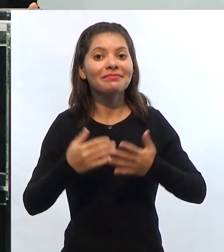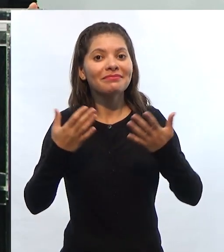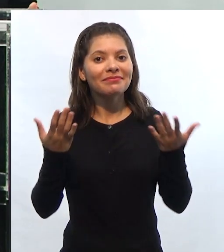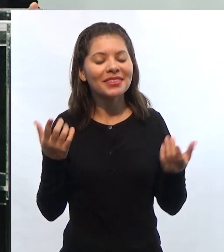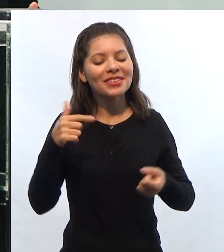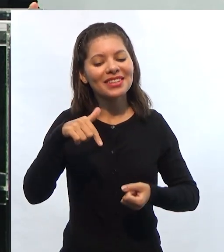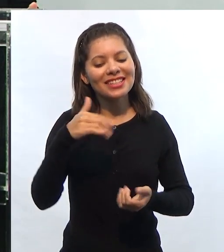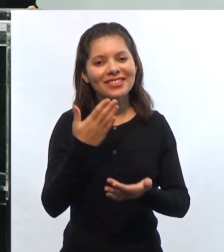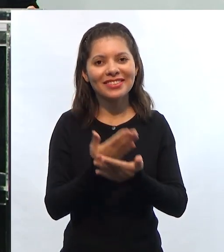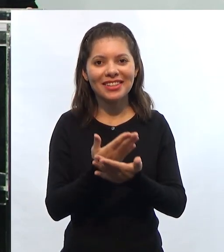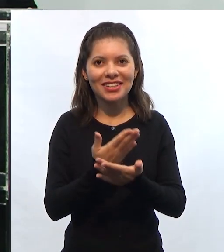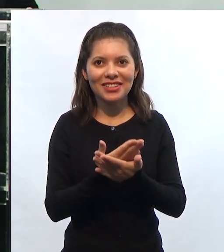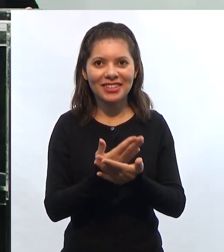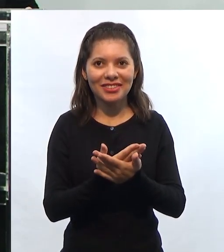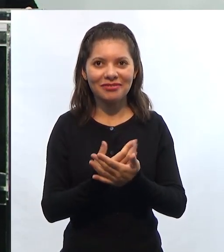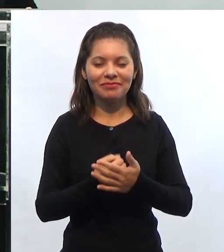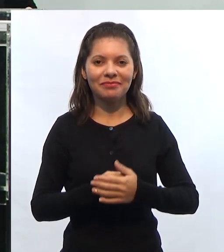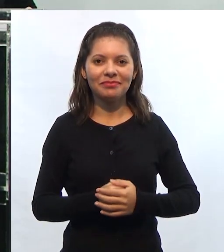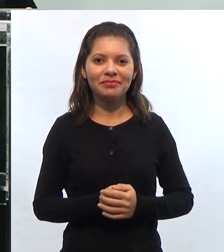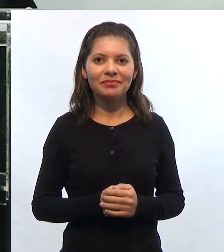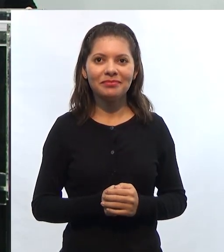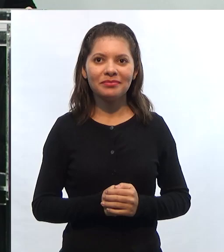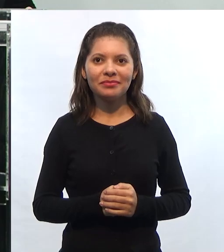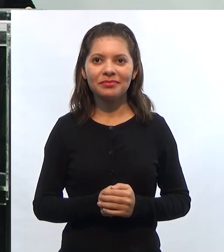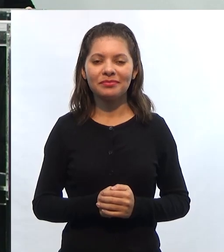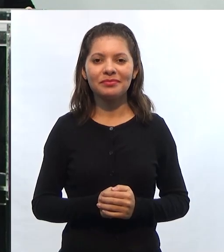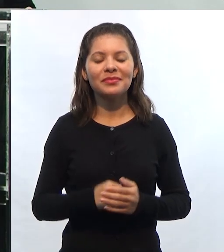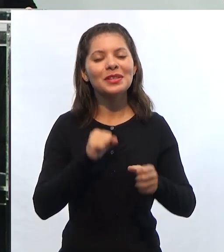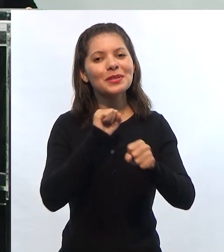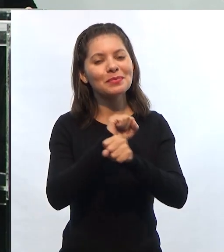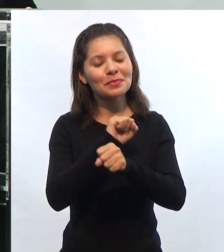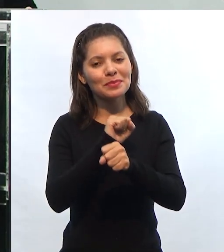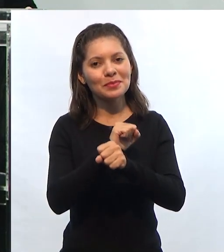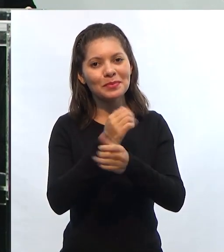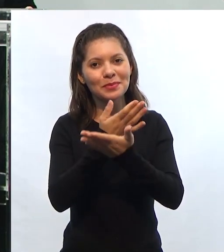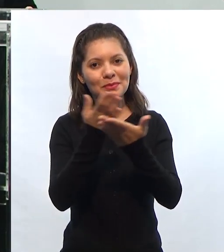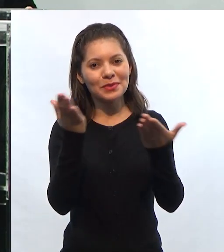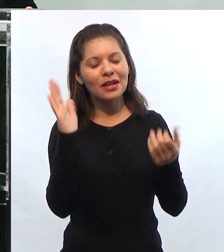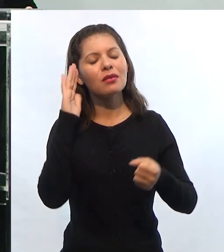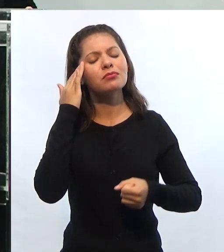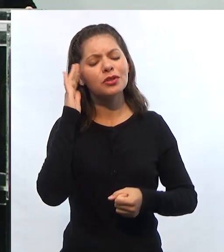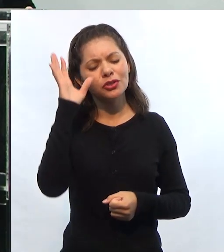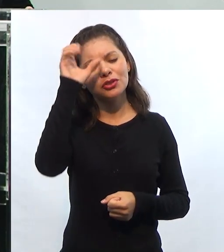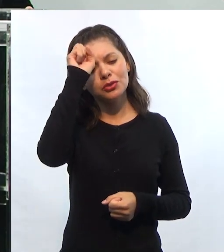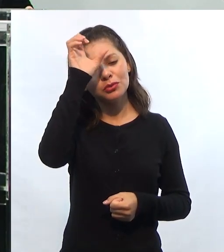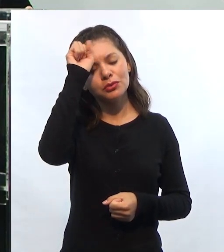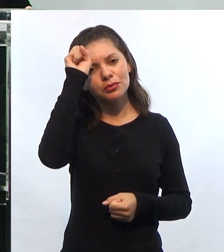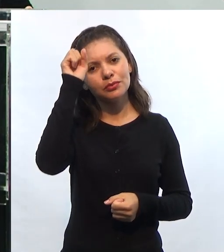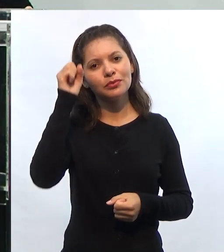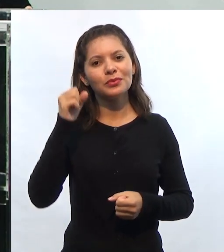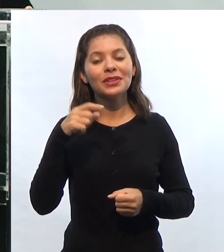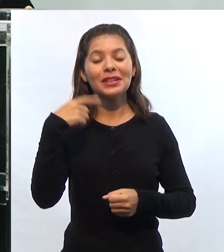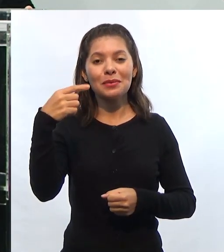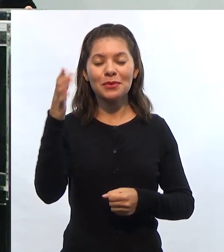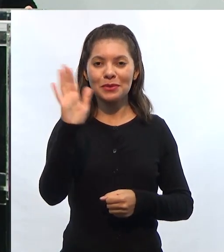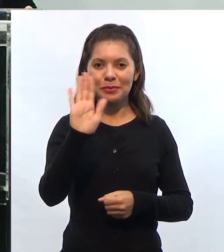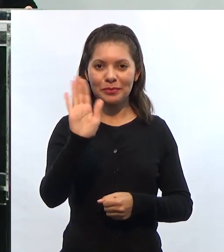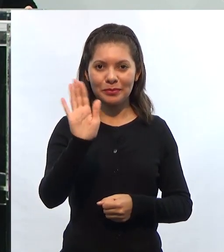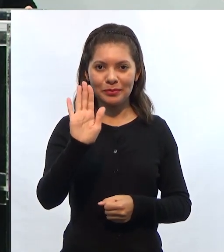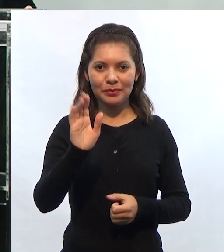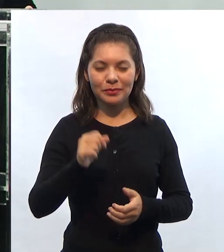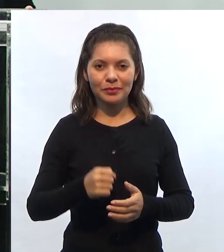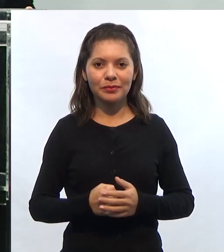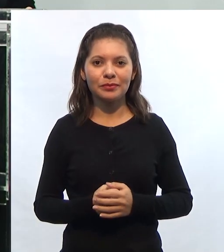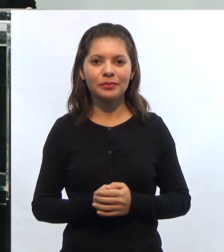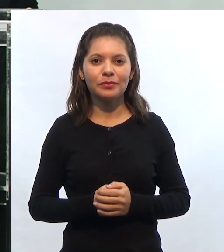do mercado. Então, essa foi a nossa aula e espero que vocês tenham aprendido bastante e até